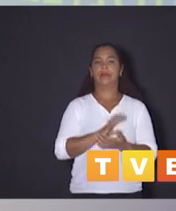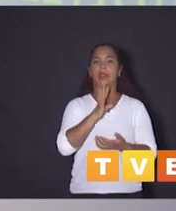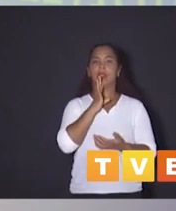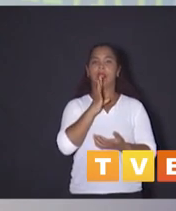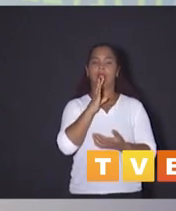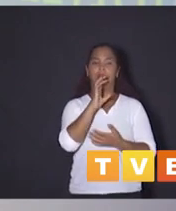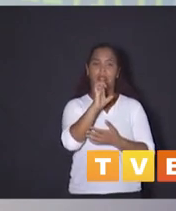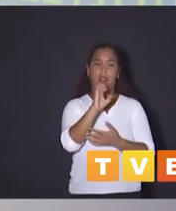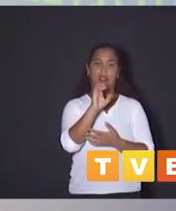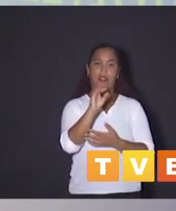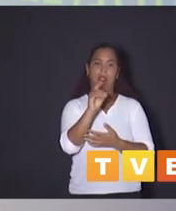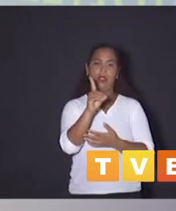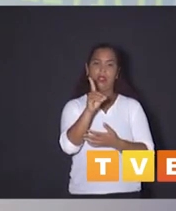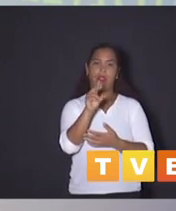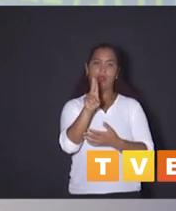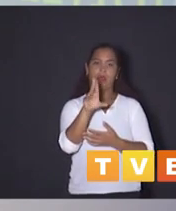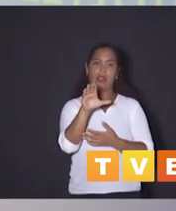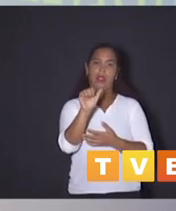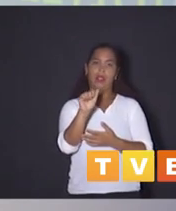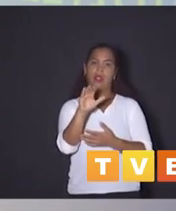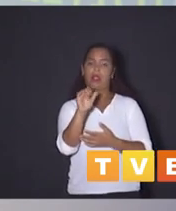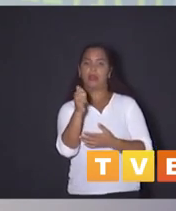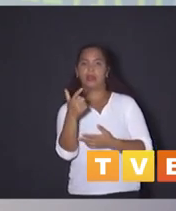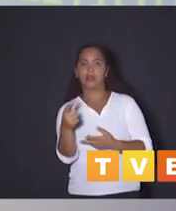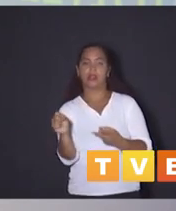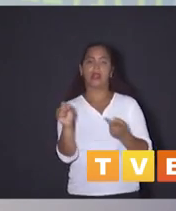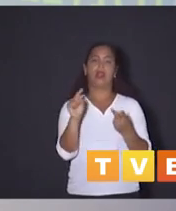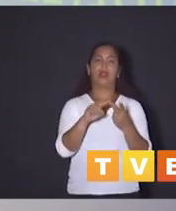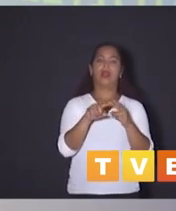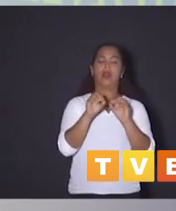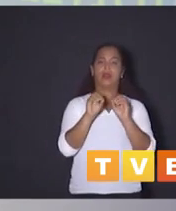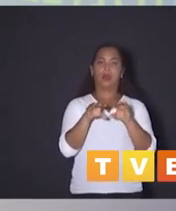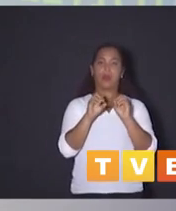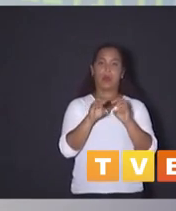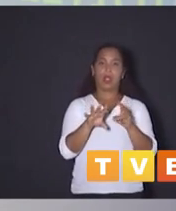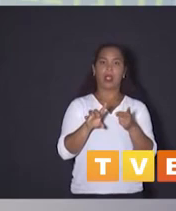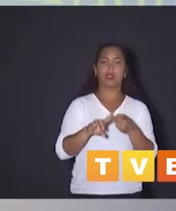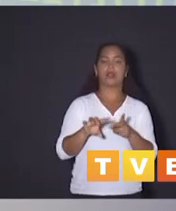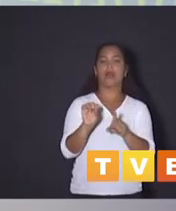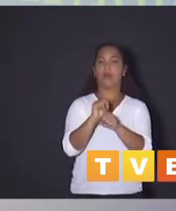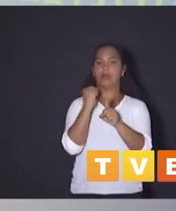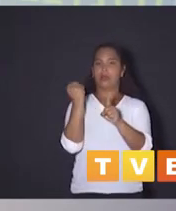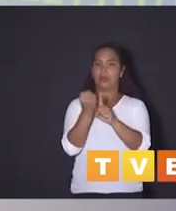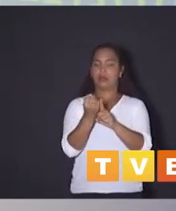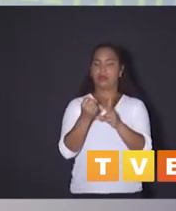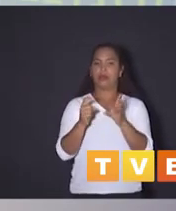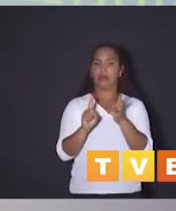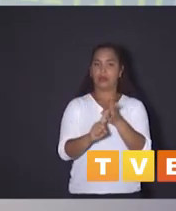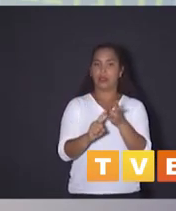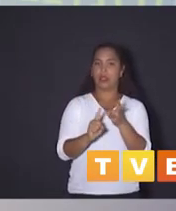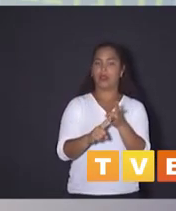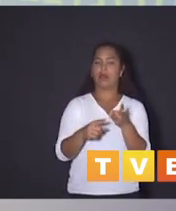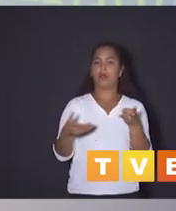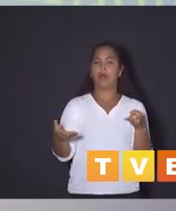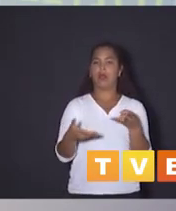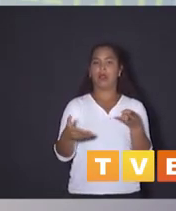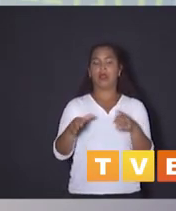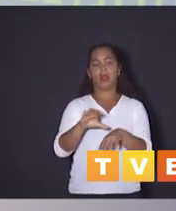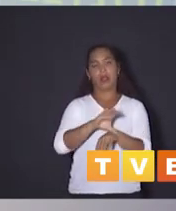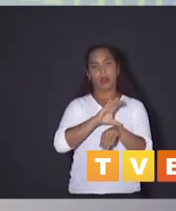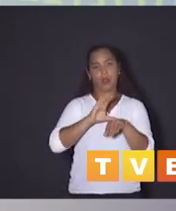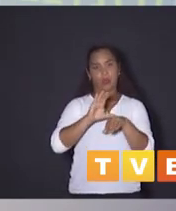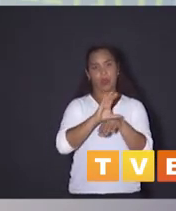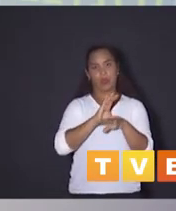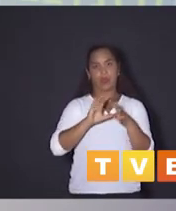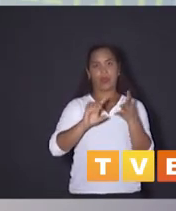educação é um sistema nacional também de políticas públicas da assistência social e mais recentemente a gente tem a constituição é